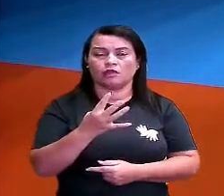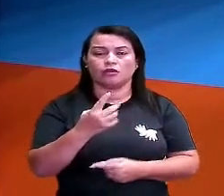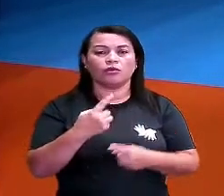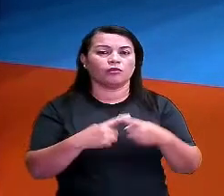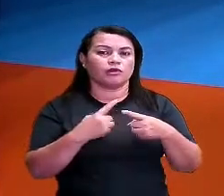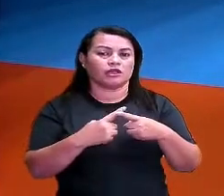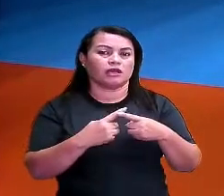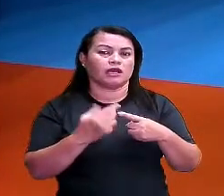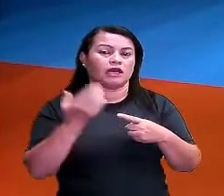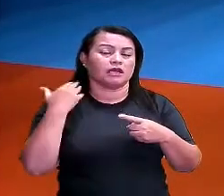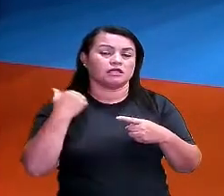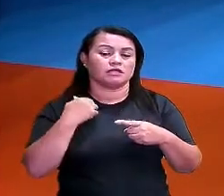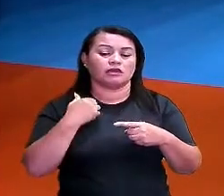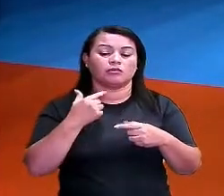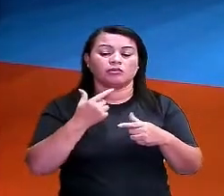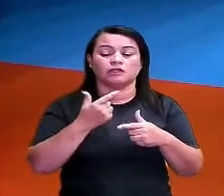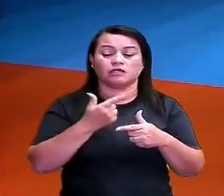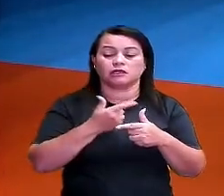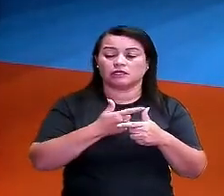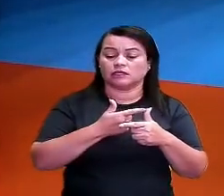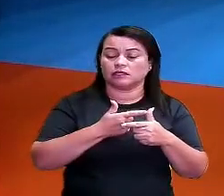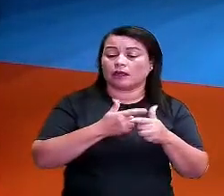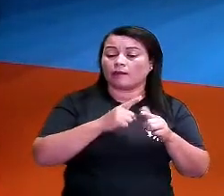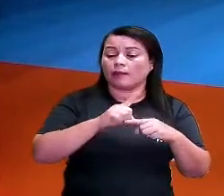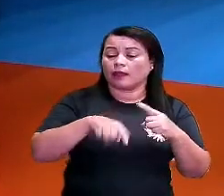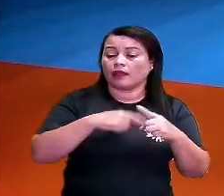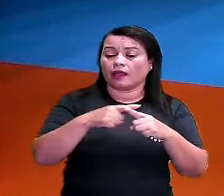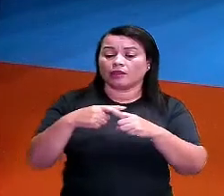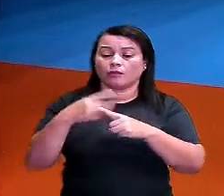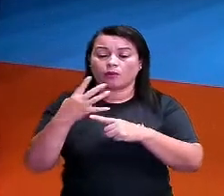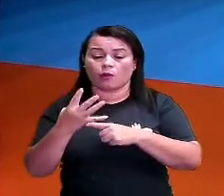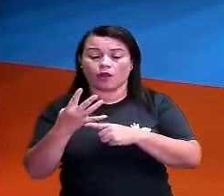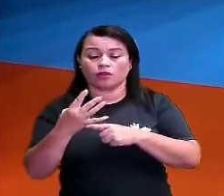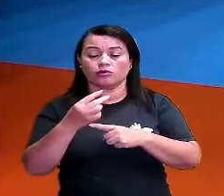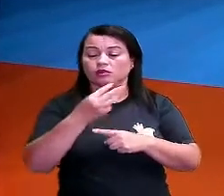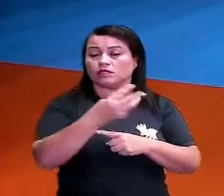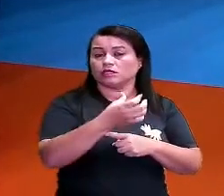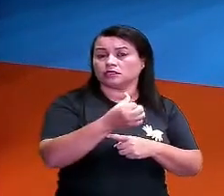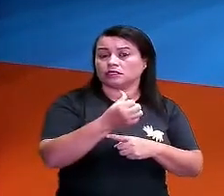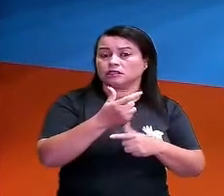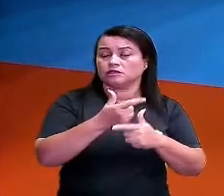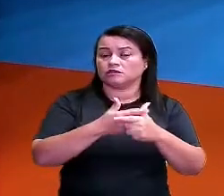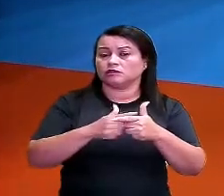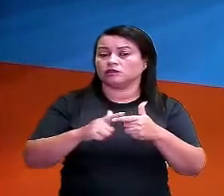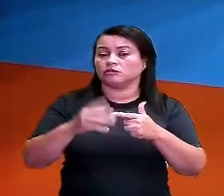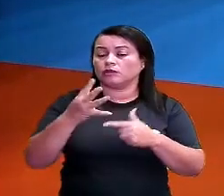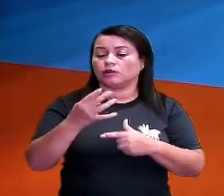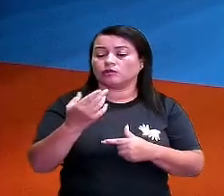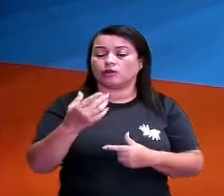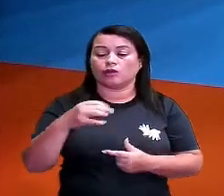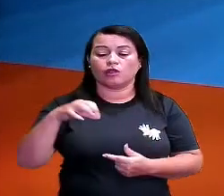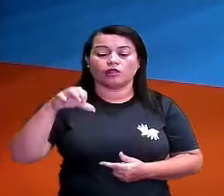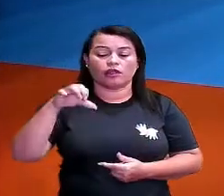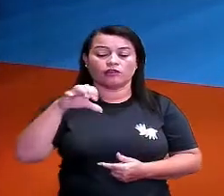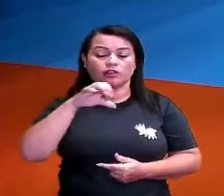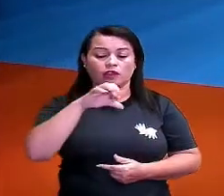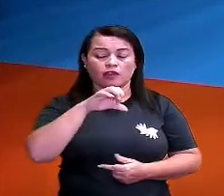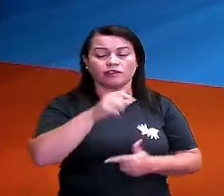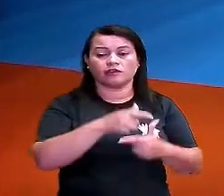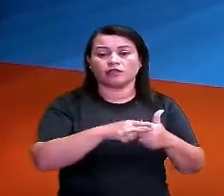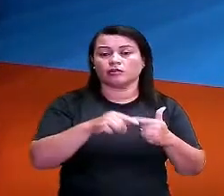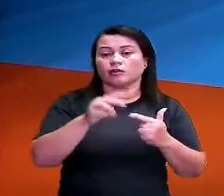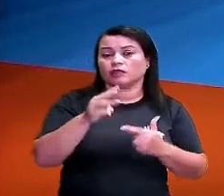fazer a divisão, não é o inverso que a gente está fazendo. 36 dividido por 4 igual a 9. E 9 dividido